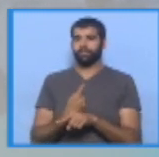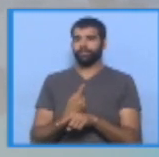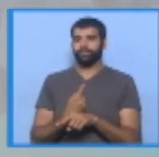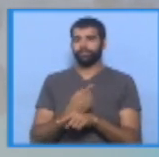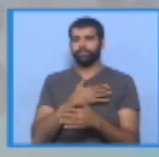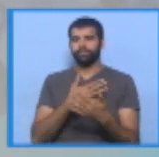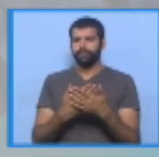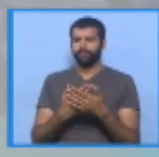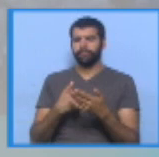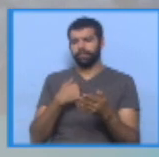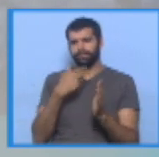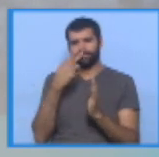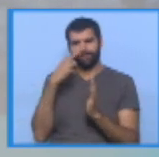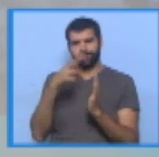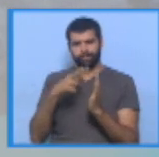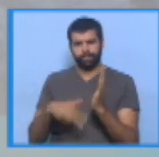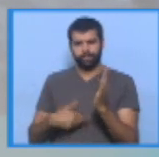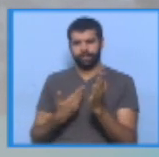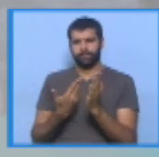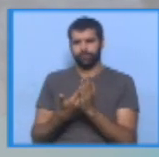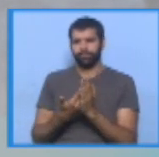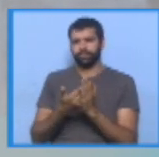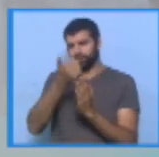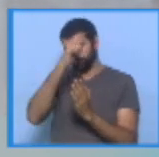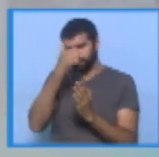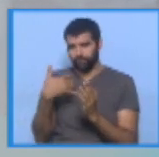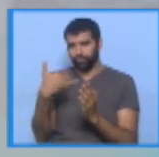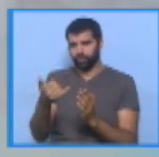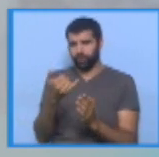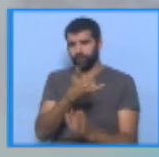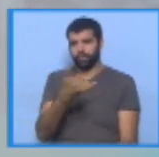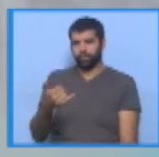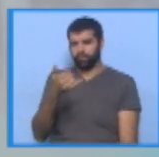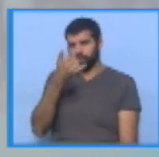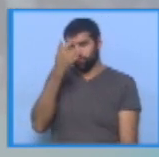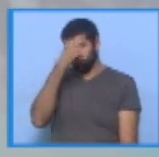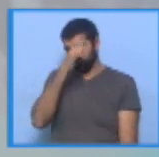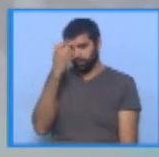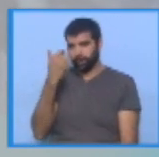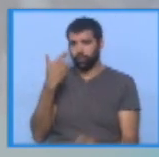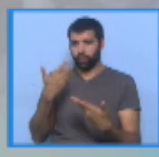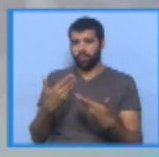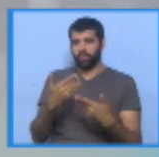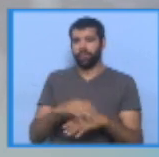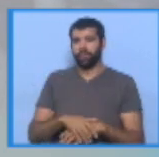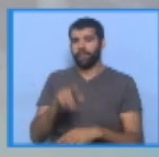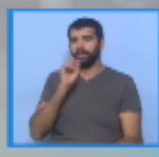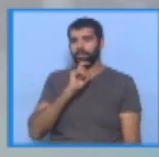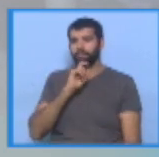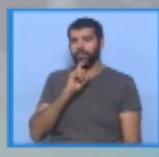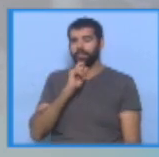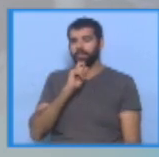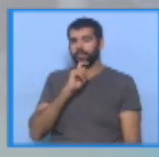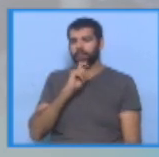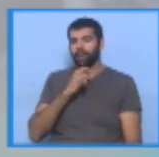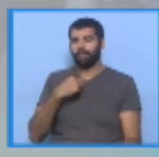passamos em análise nesta proposta litúrgica do próximo domingo, o 22º domingo do Tempo Comum, a oportunidade pastoral de